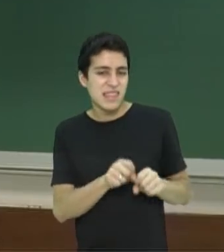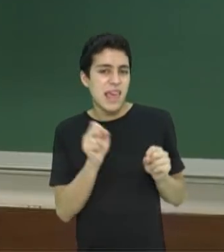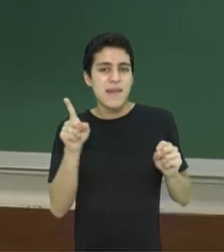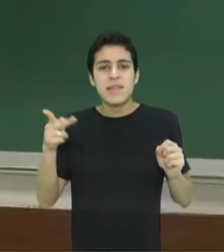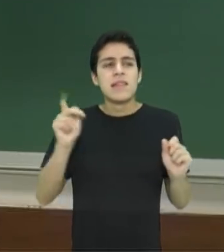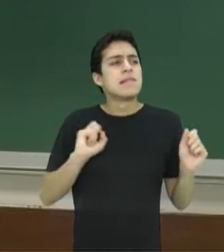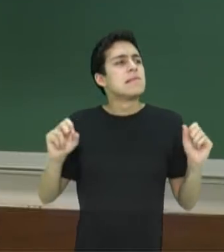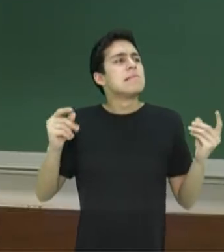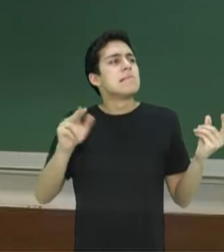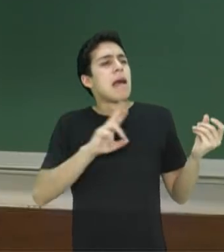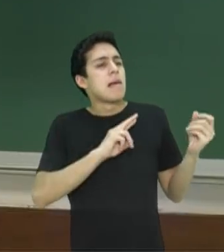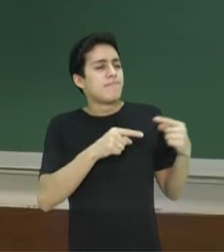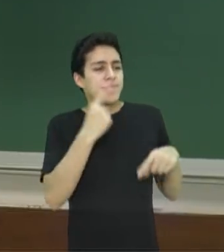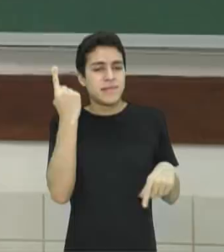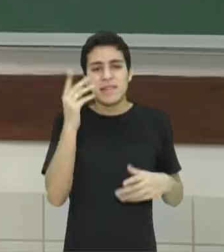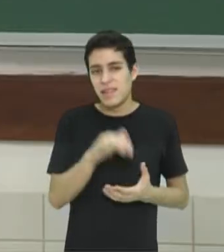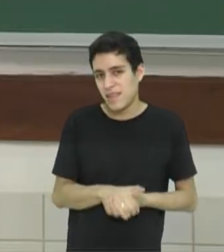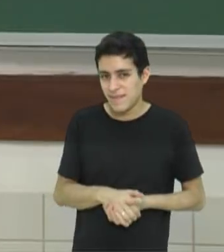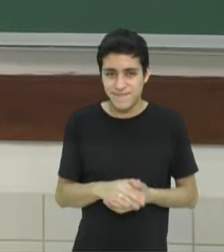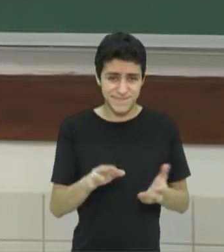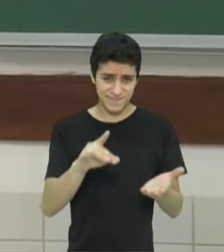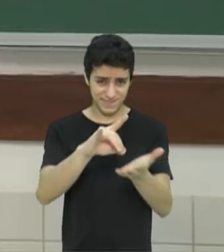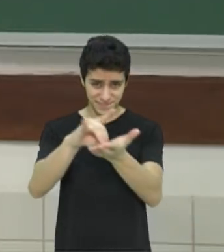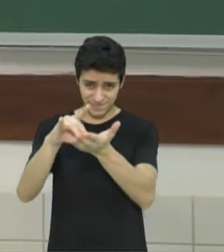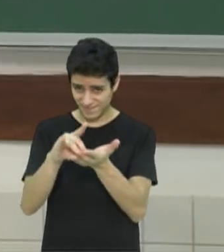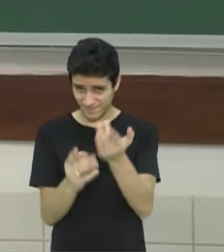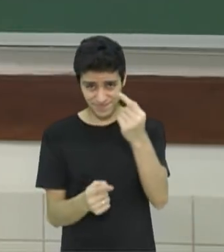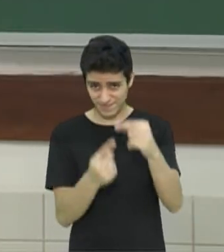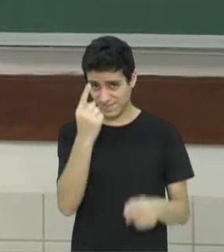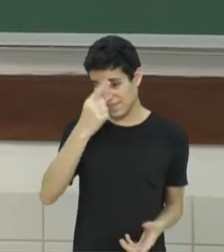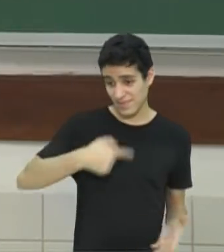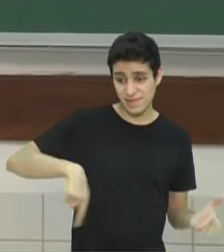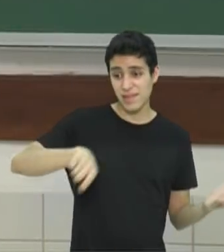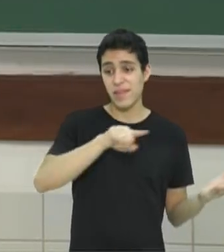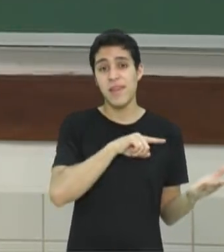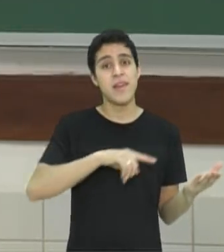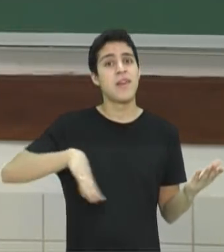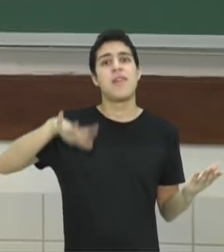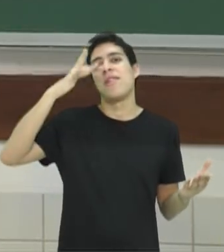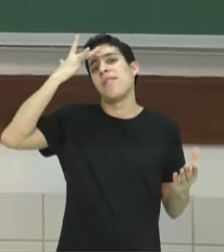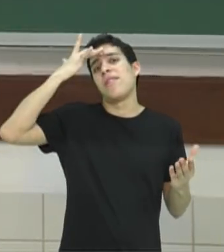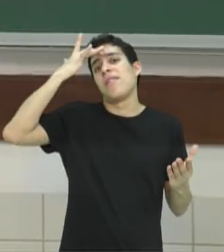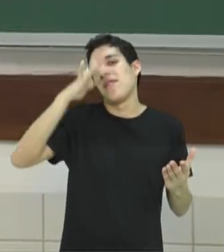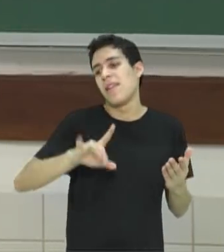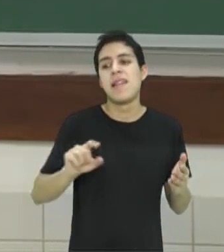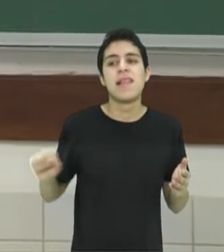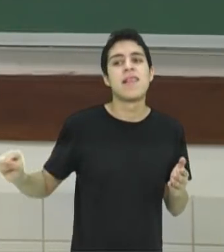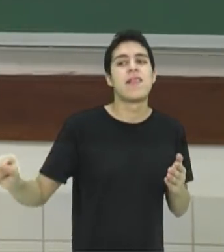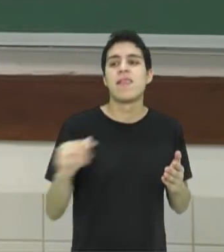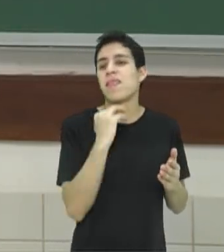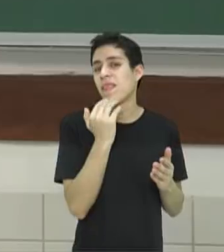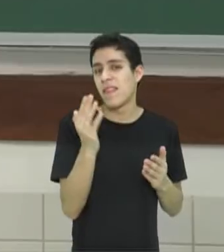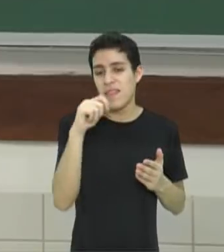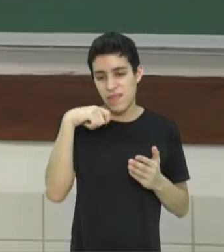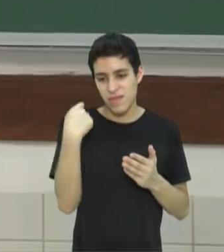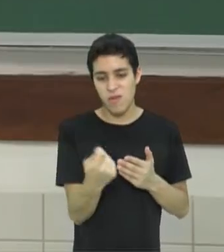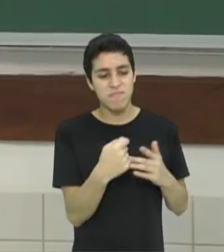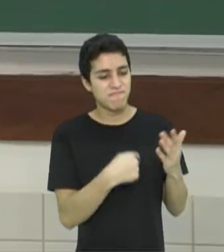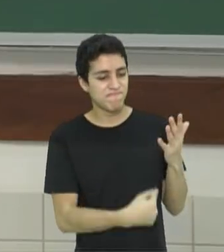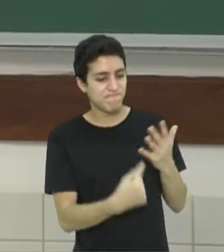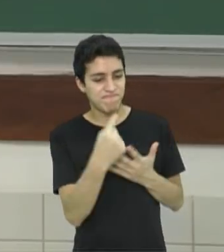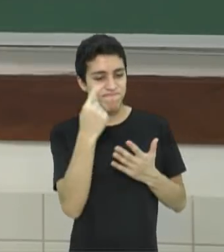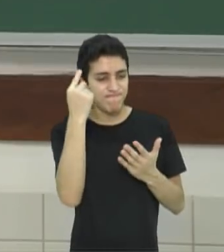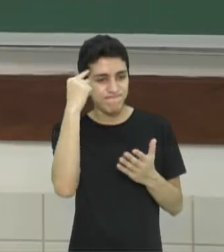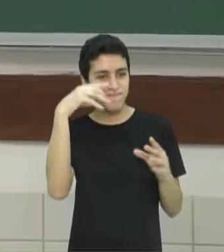de expectativa e que não condiz com a realidade. Nós não sabemos, ninguém sabe nada a respeito dessas